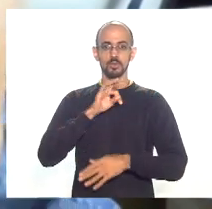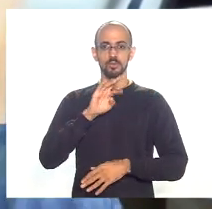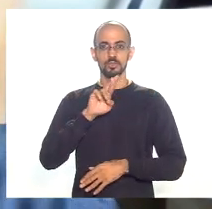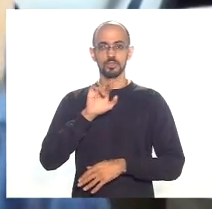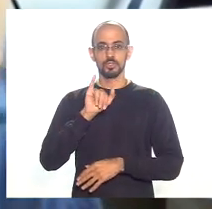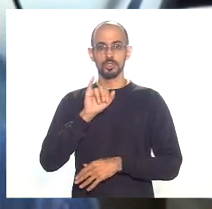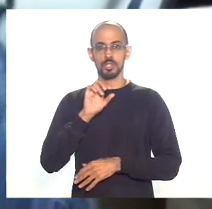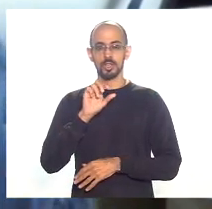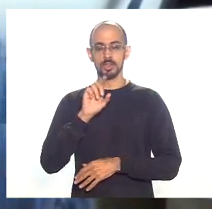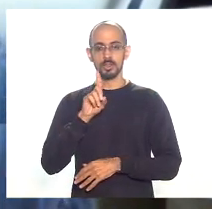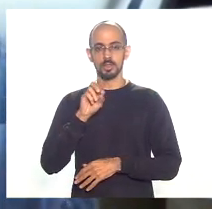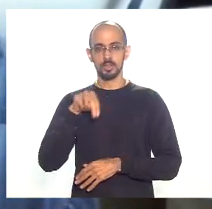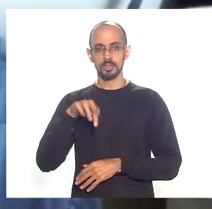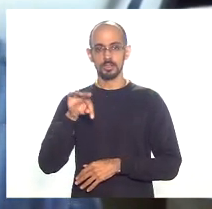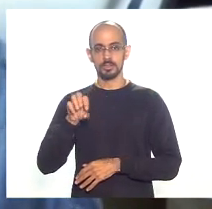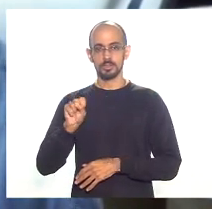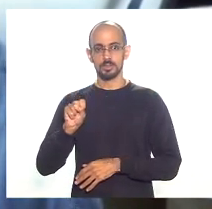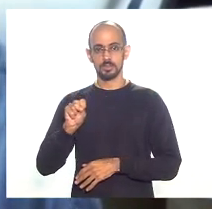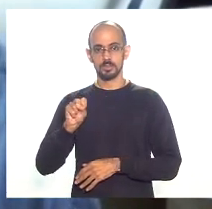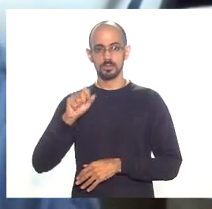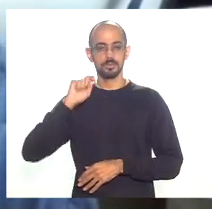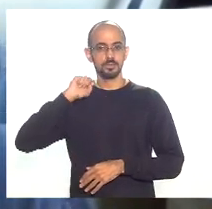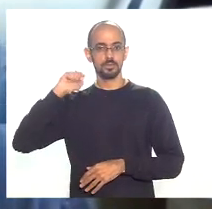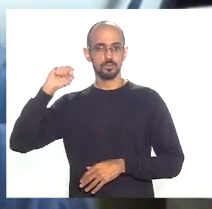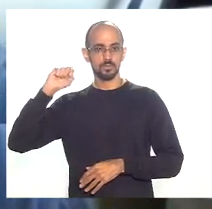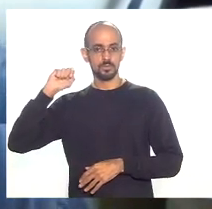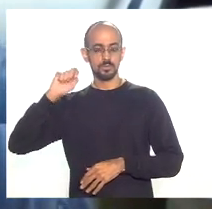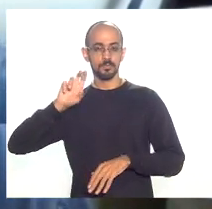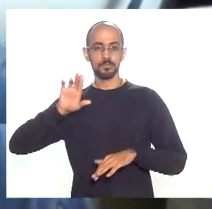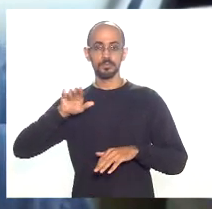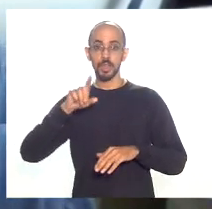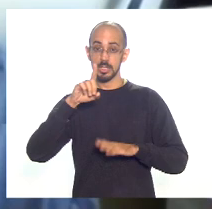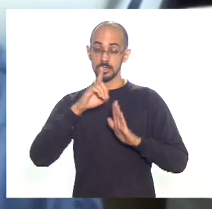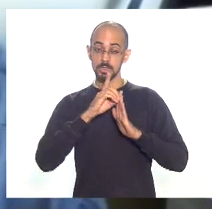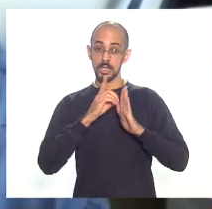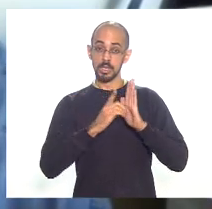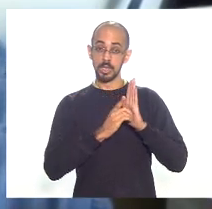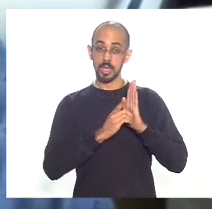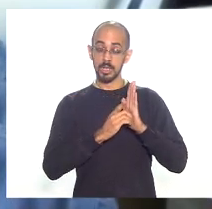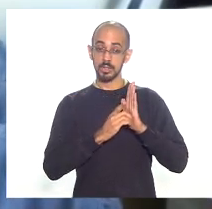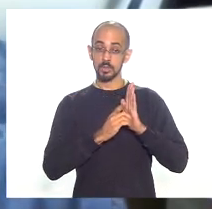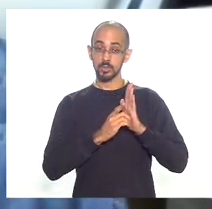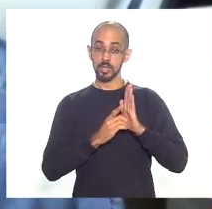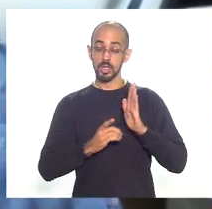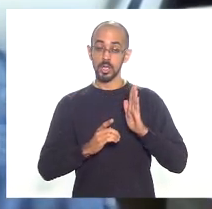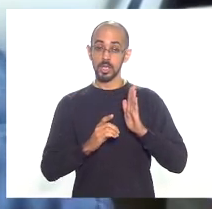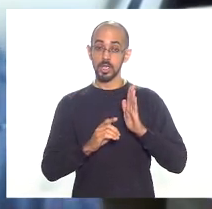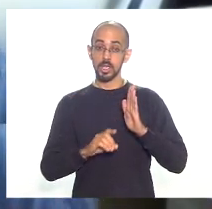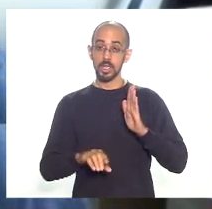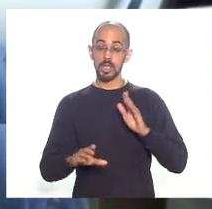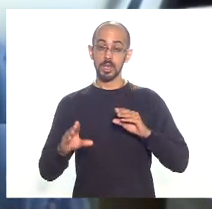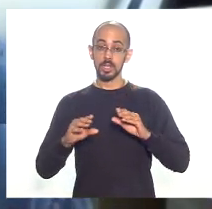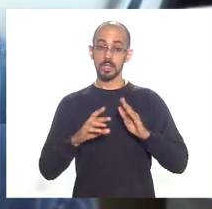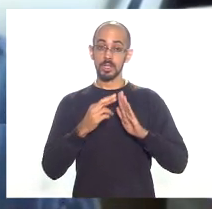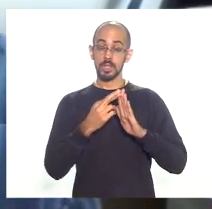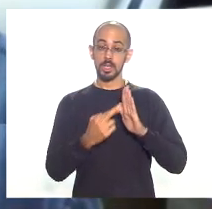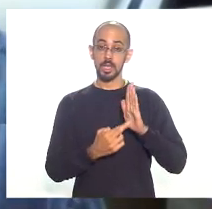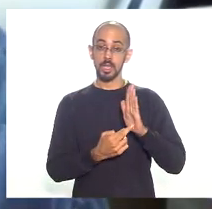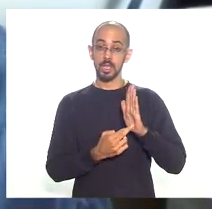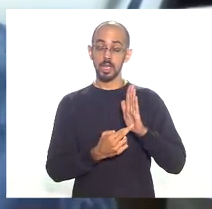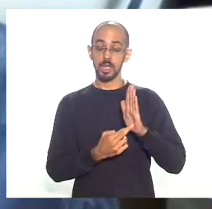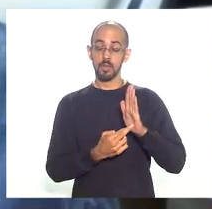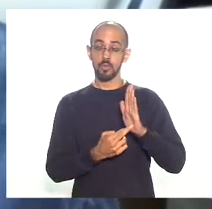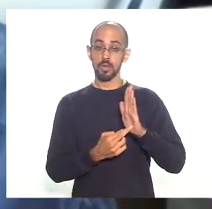e este decreto ele regulamenta a lei complementar federal número